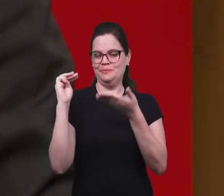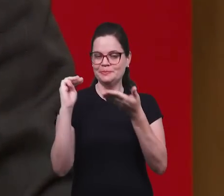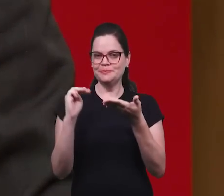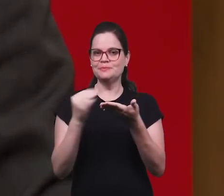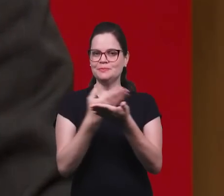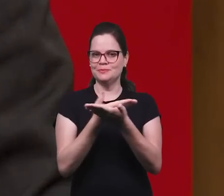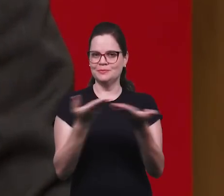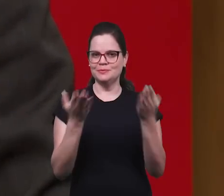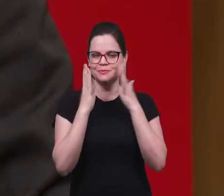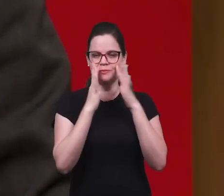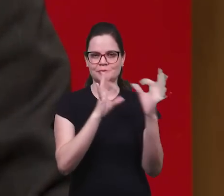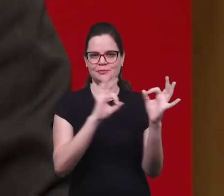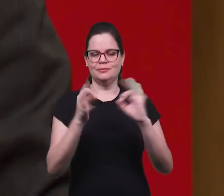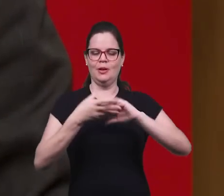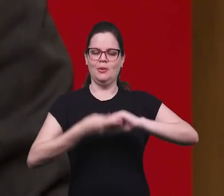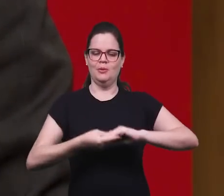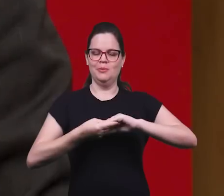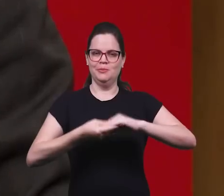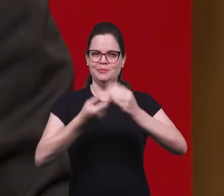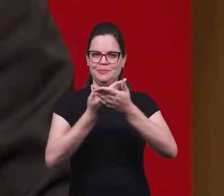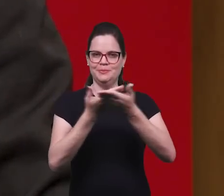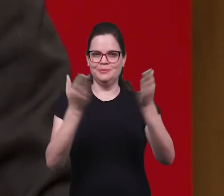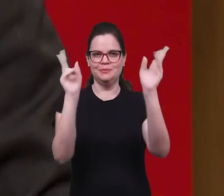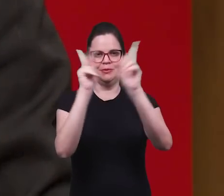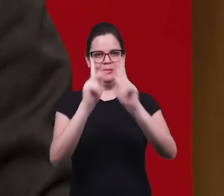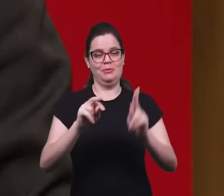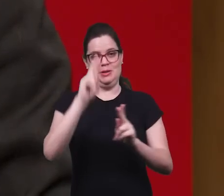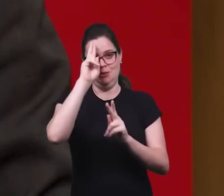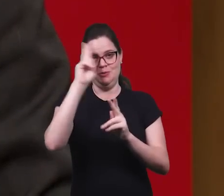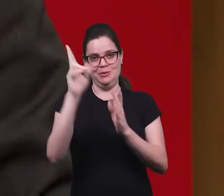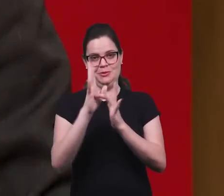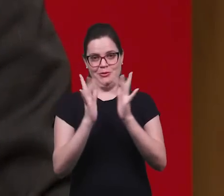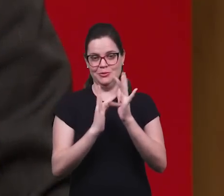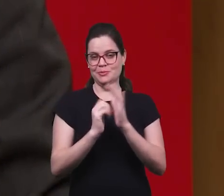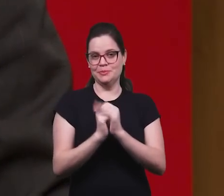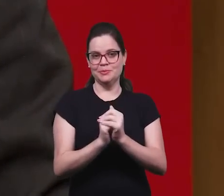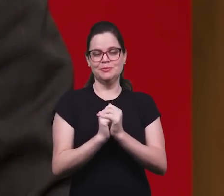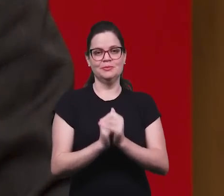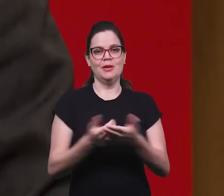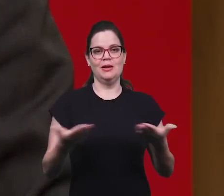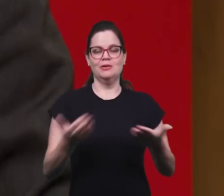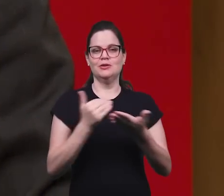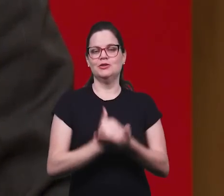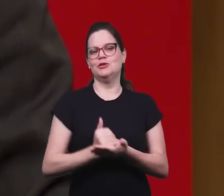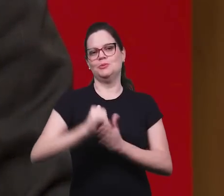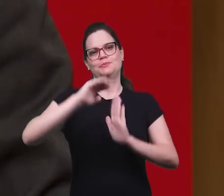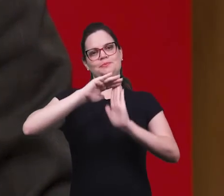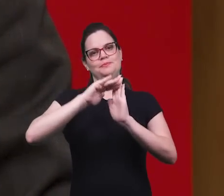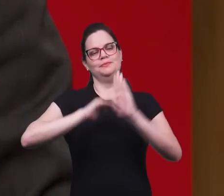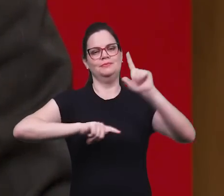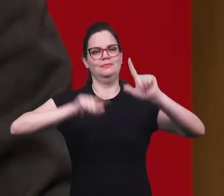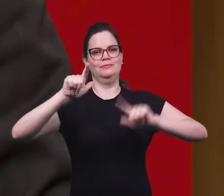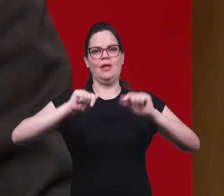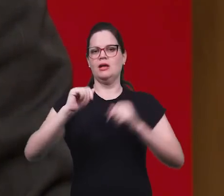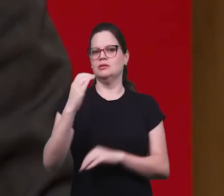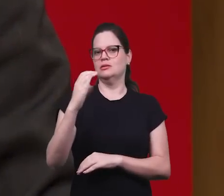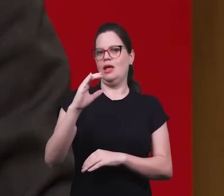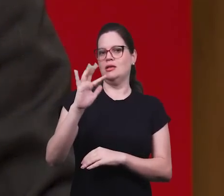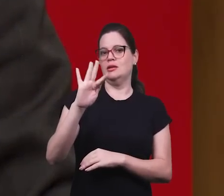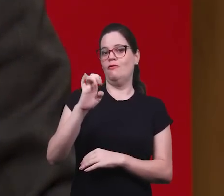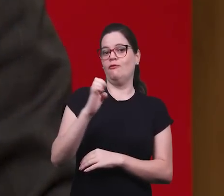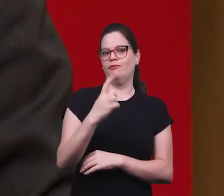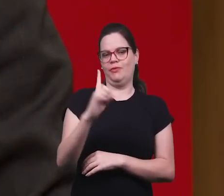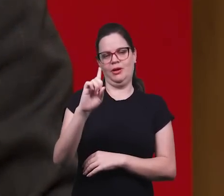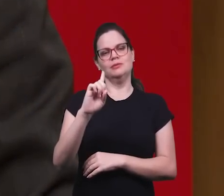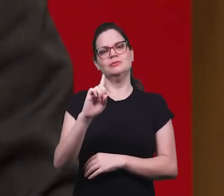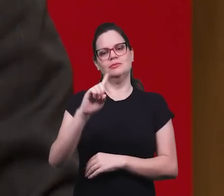Cristã Maranata no YouTube. A todos a paz do Senhor Jesus. Esse é o programa Ciência e Fé da Igreja Cristã